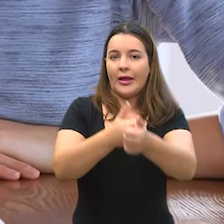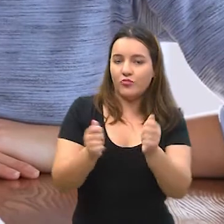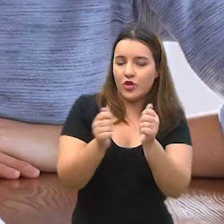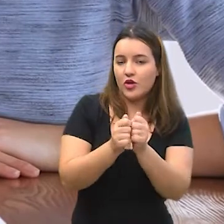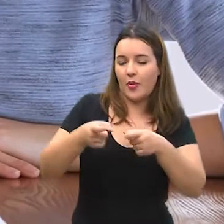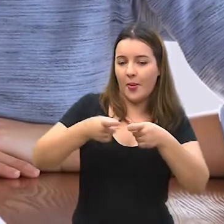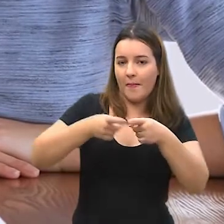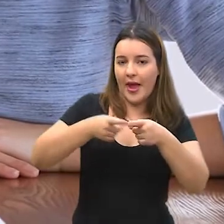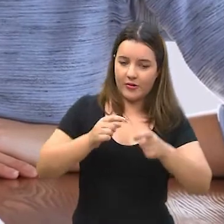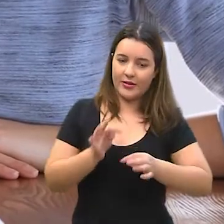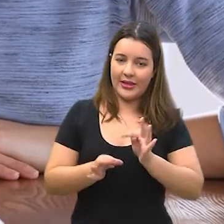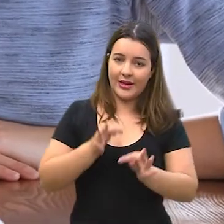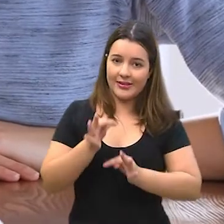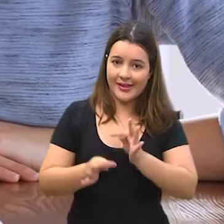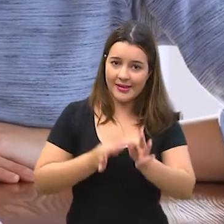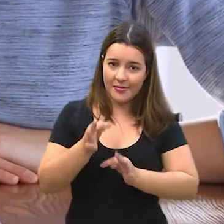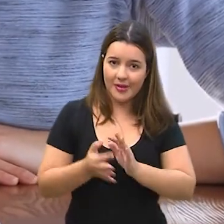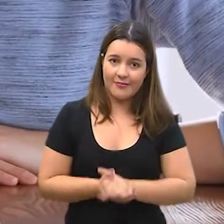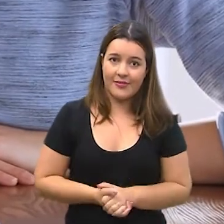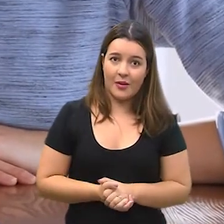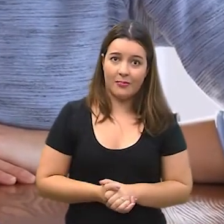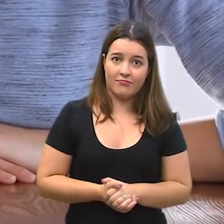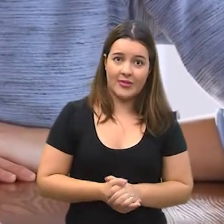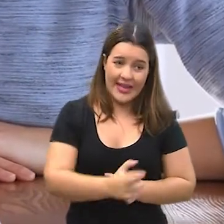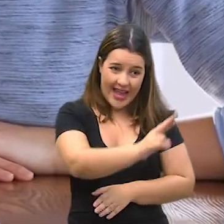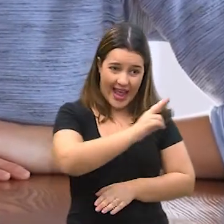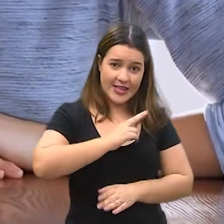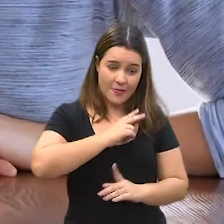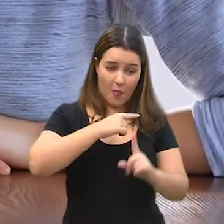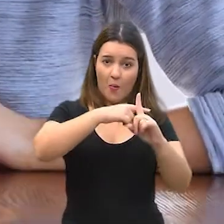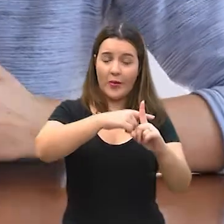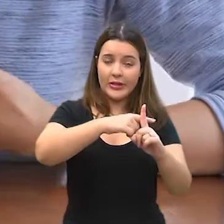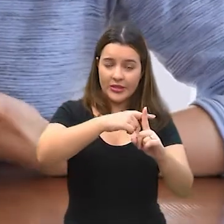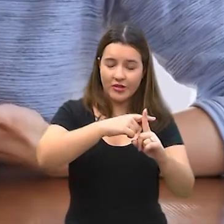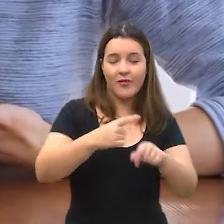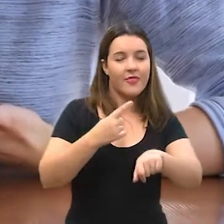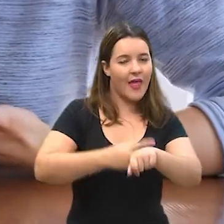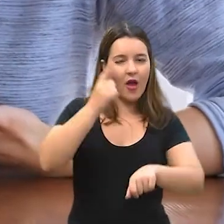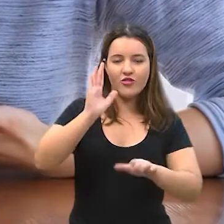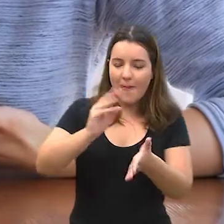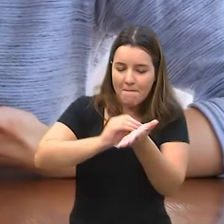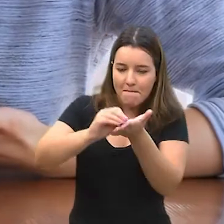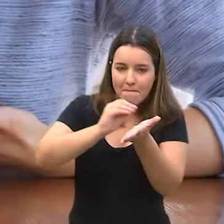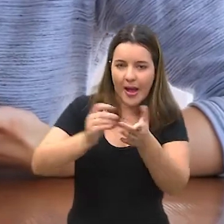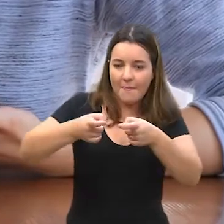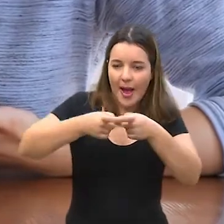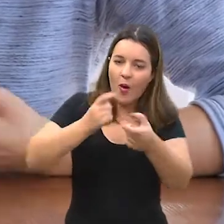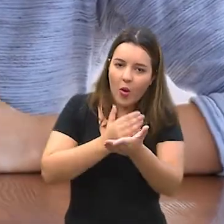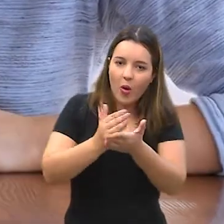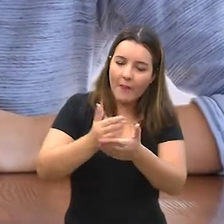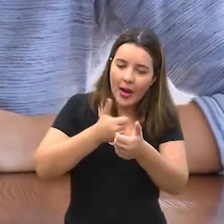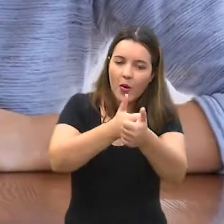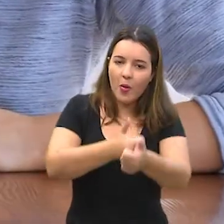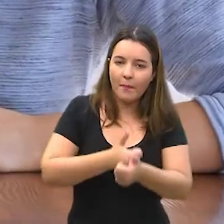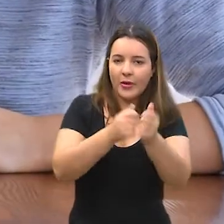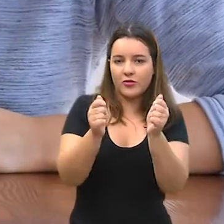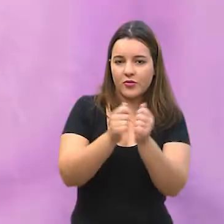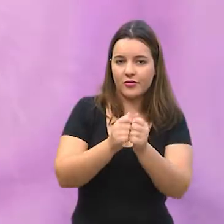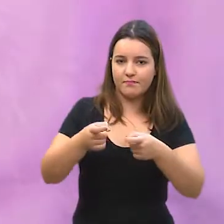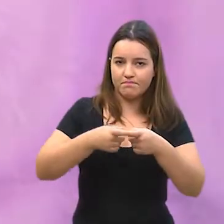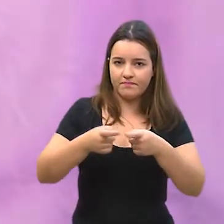organismo, a ponto de evitar que ele se estabeleça, né? Então, a pessoa pode ter adquirido o vírus na relação, só que como está